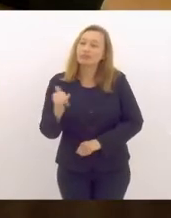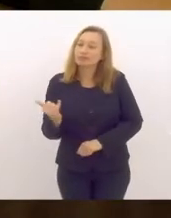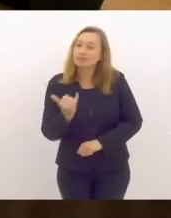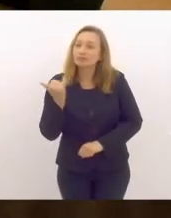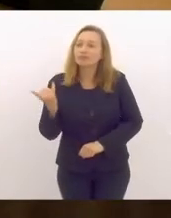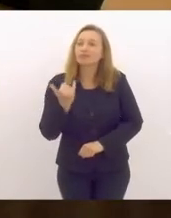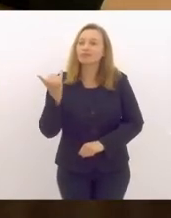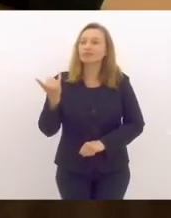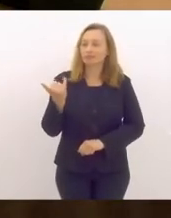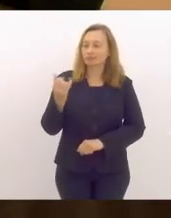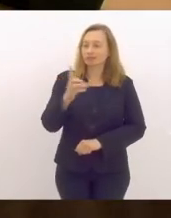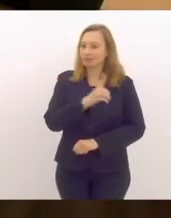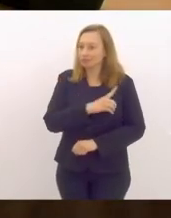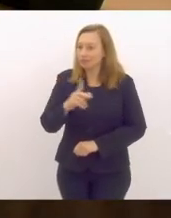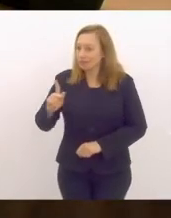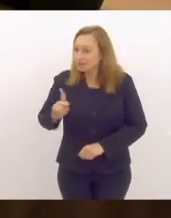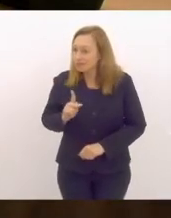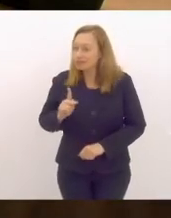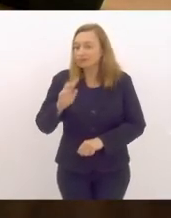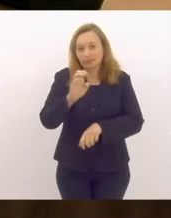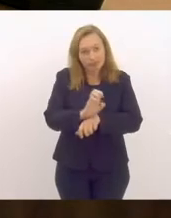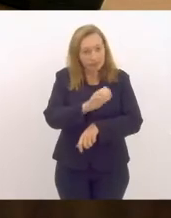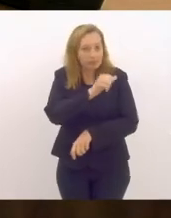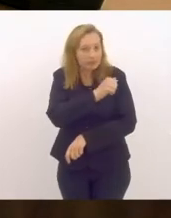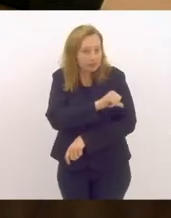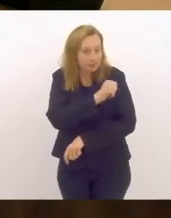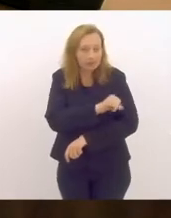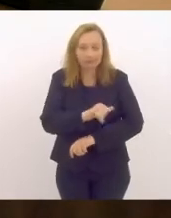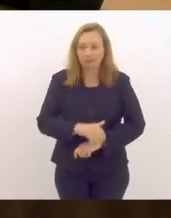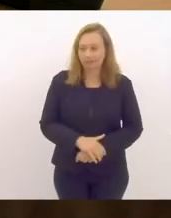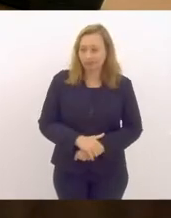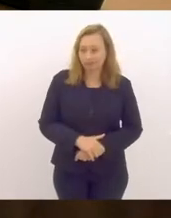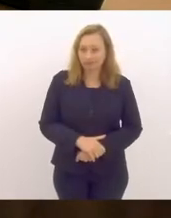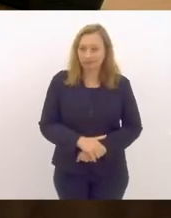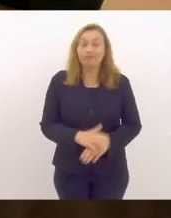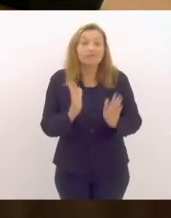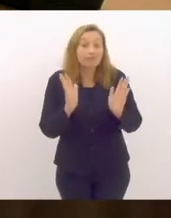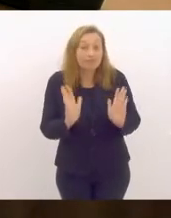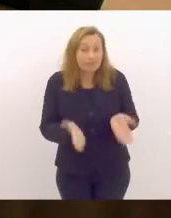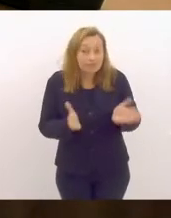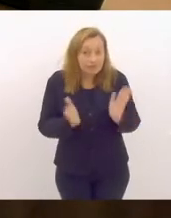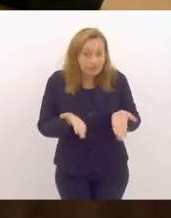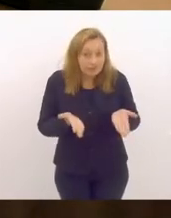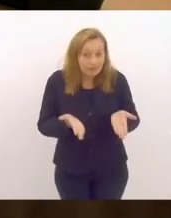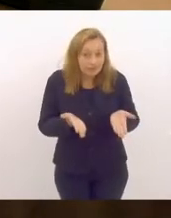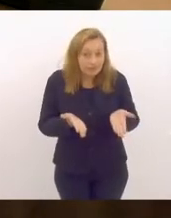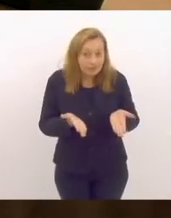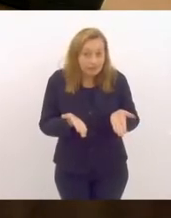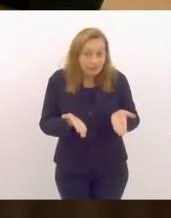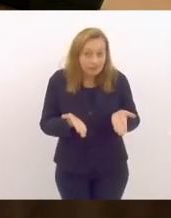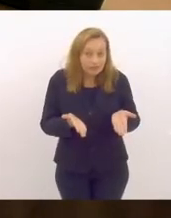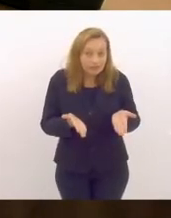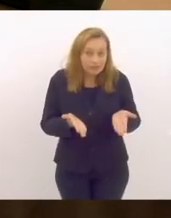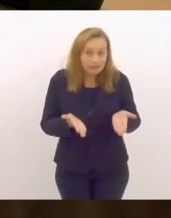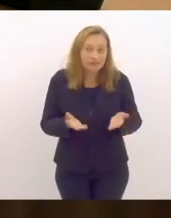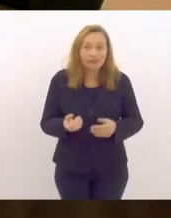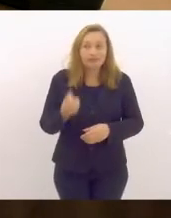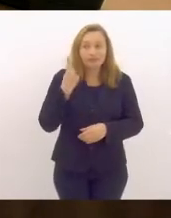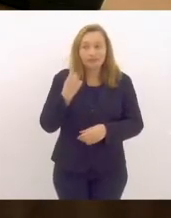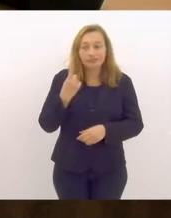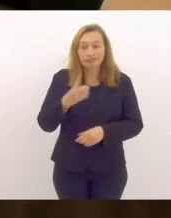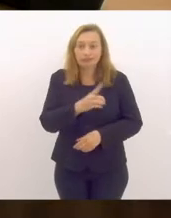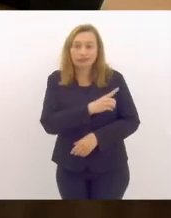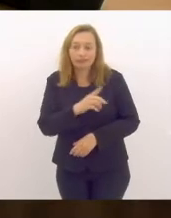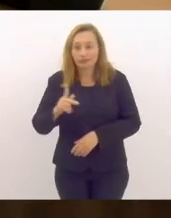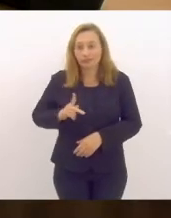na Defensoria Pública do Estado do Rio de Janeiro. E hoje é a vez do ex-defensor